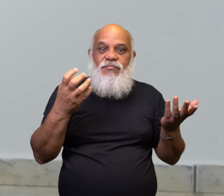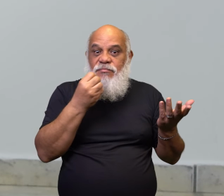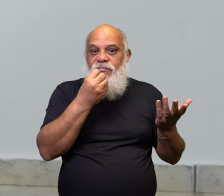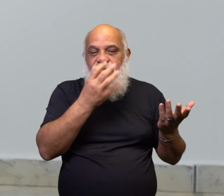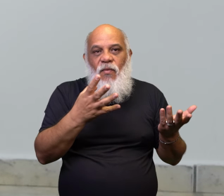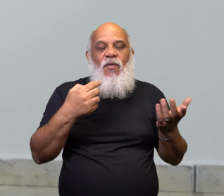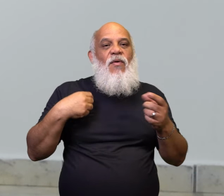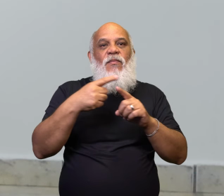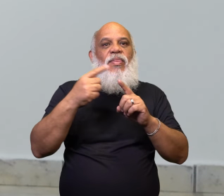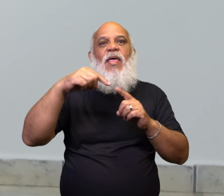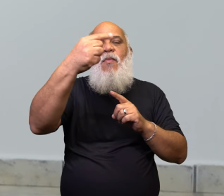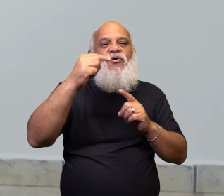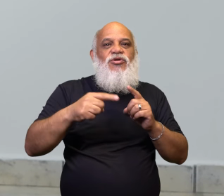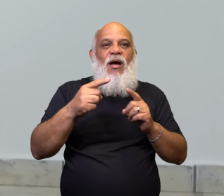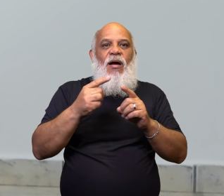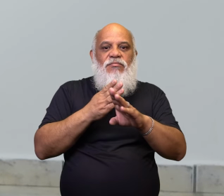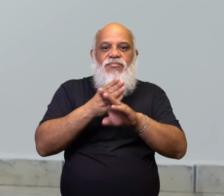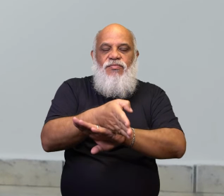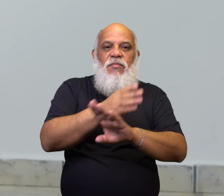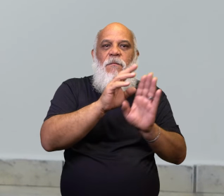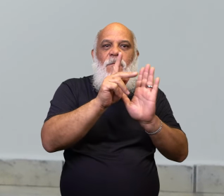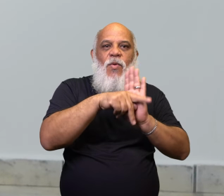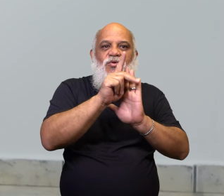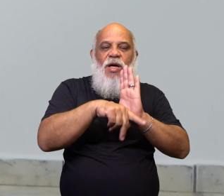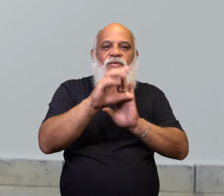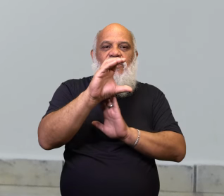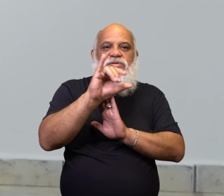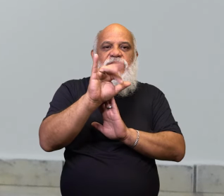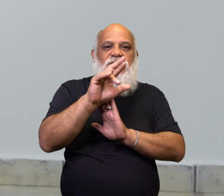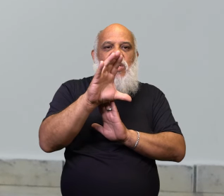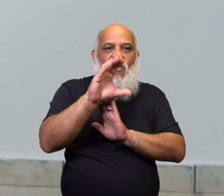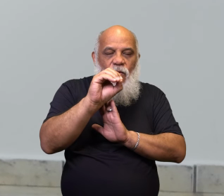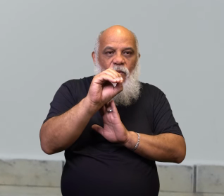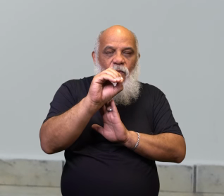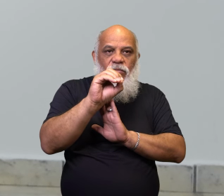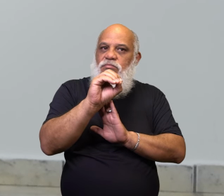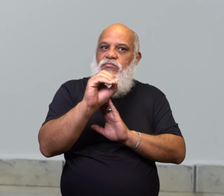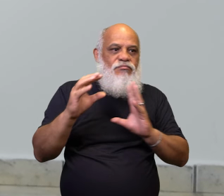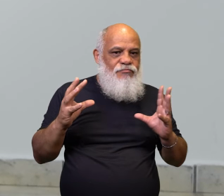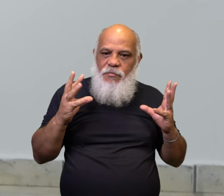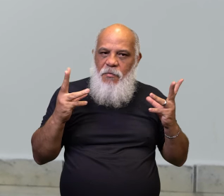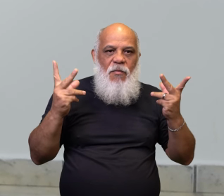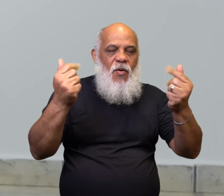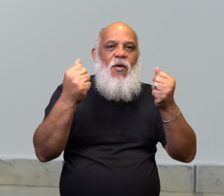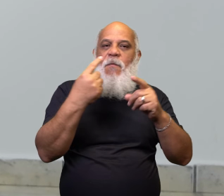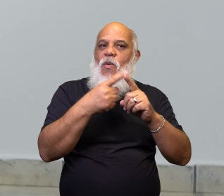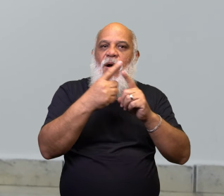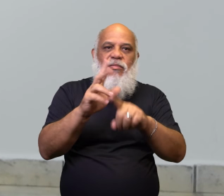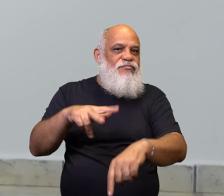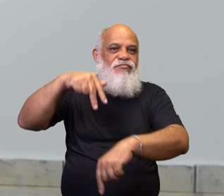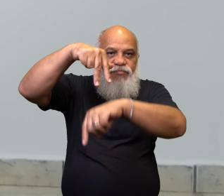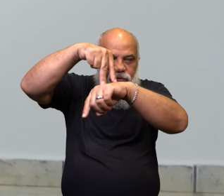estávamos participando do projeto circo, falei para vocês. E esse projeto circo foi que a mãe de vocês usava o projeto